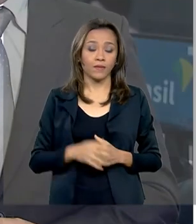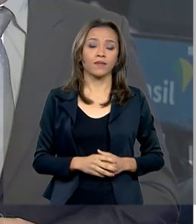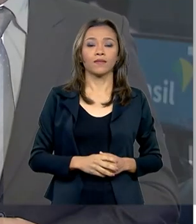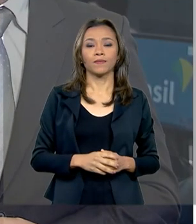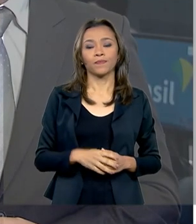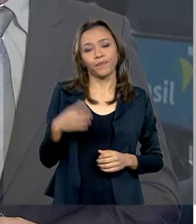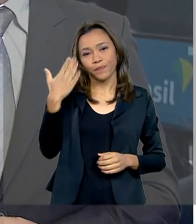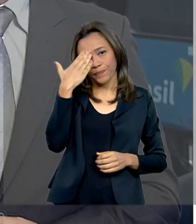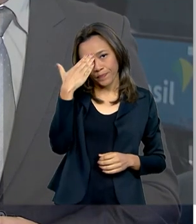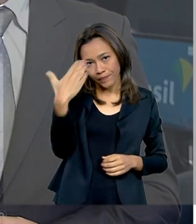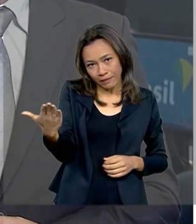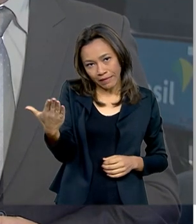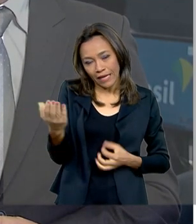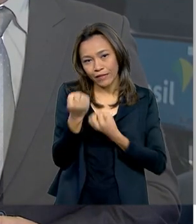Obrigada, Ricardo, pelas suas informações. Obrigada, pelas